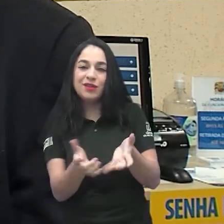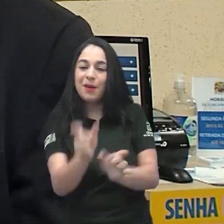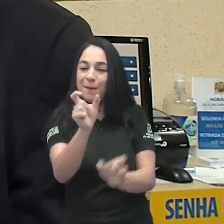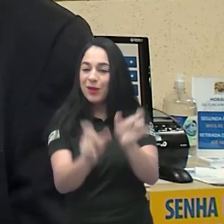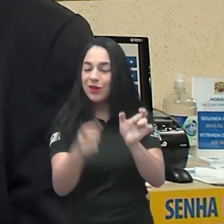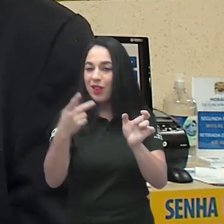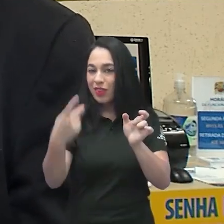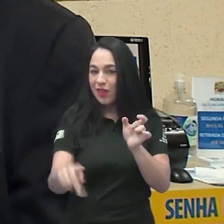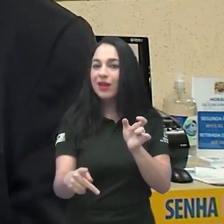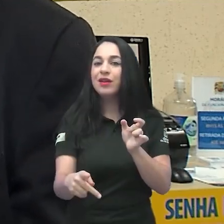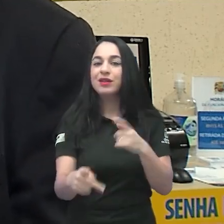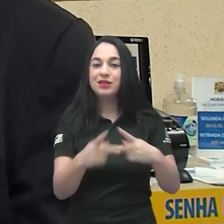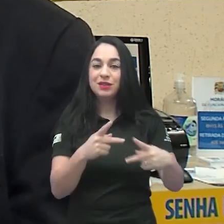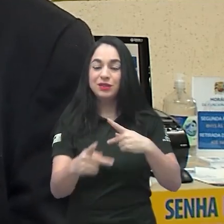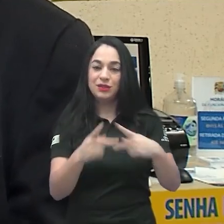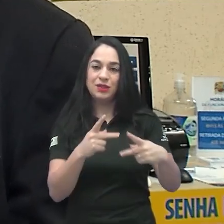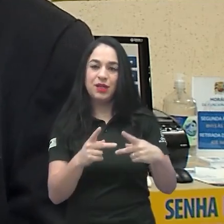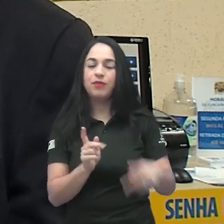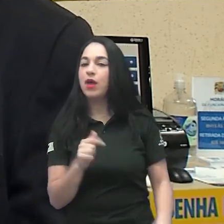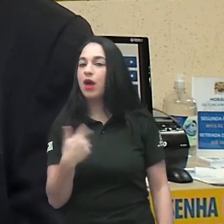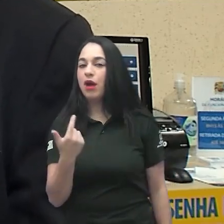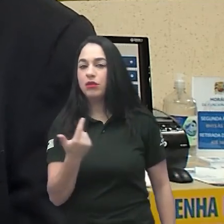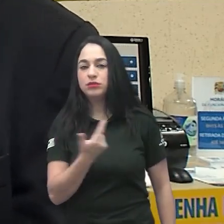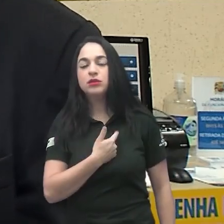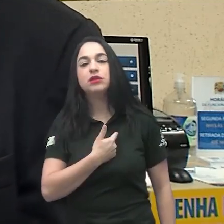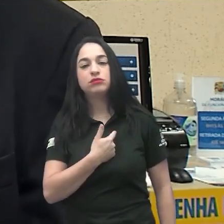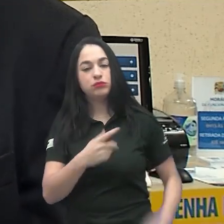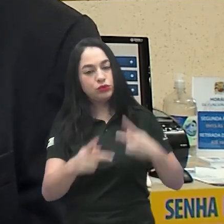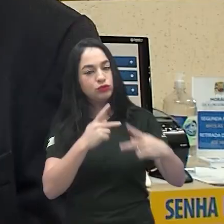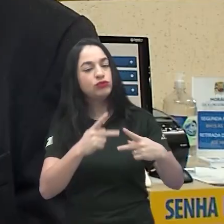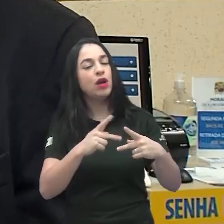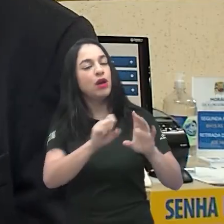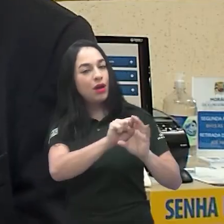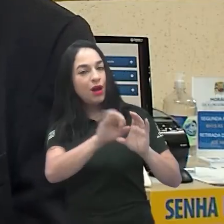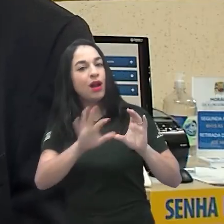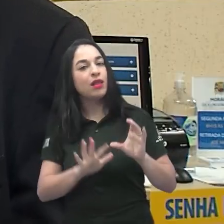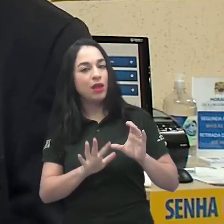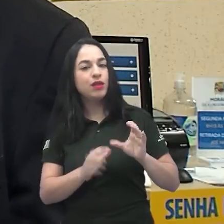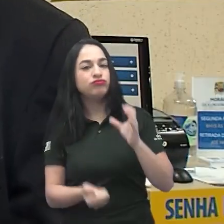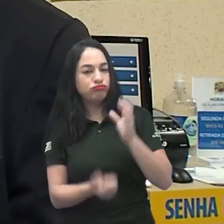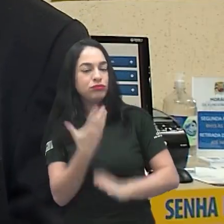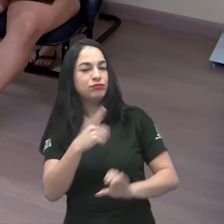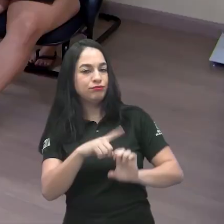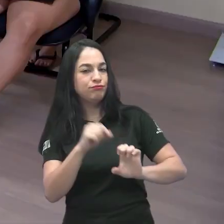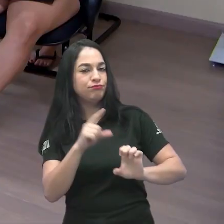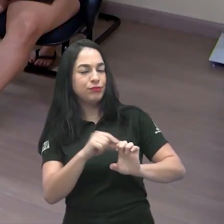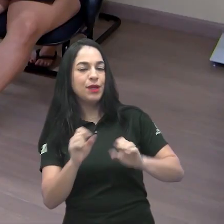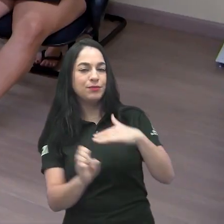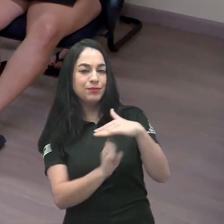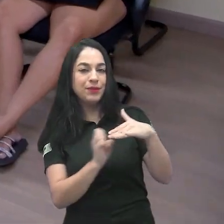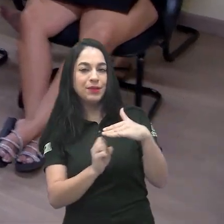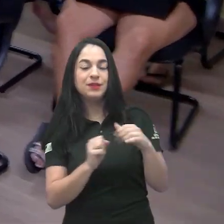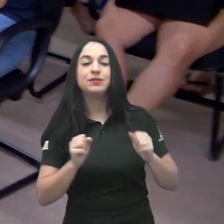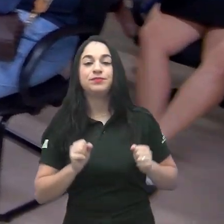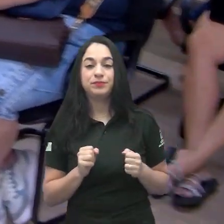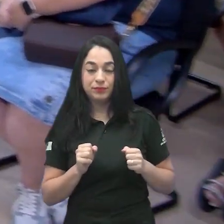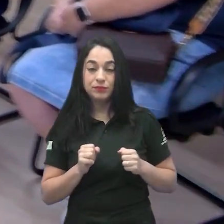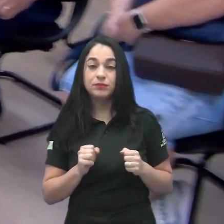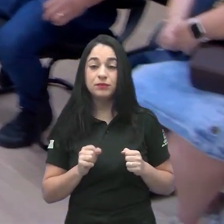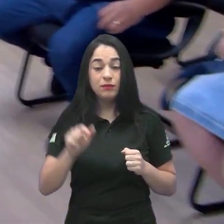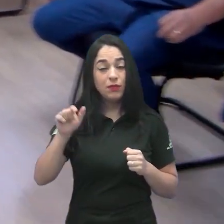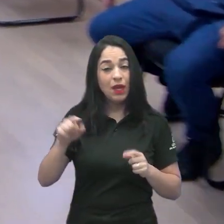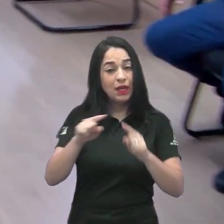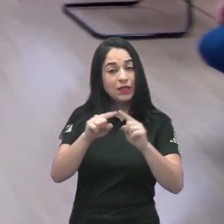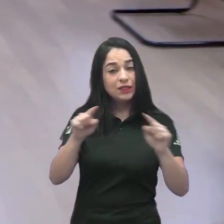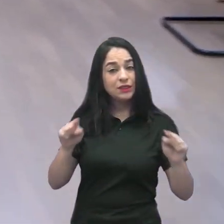os nossos munícipes, porque está no nosso DNA de fato empreender. A Sala do Empreendedor atende